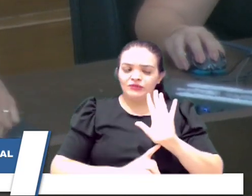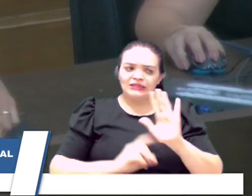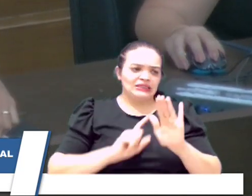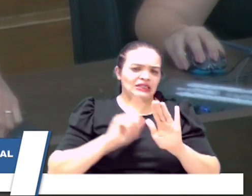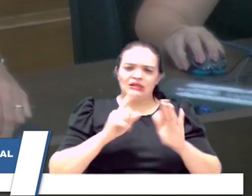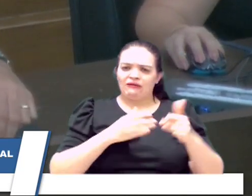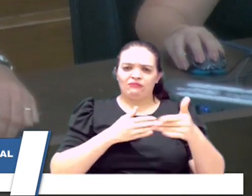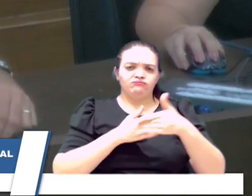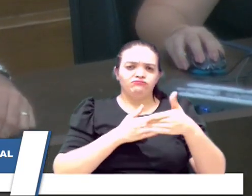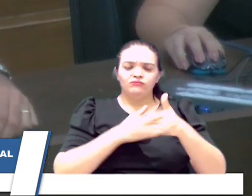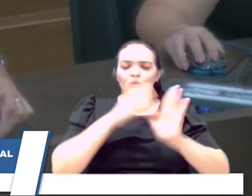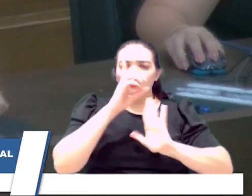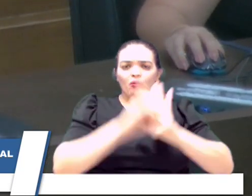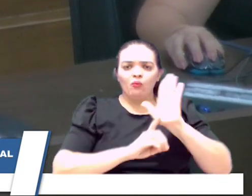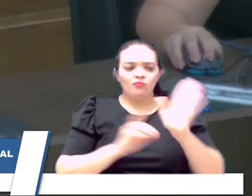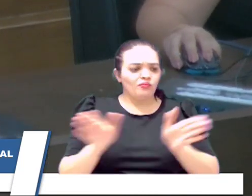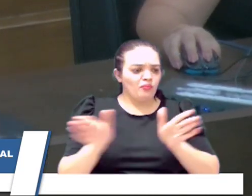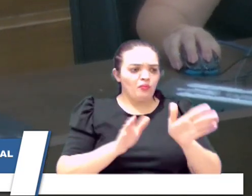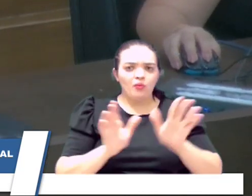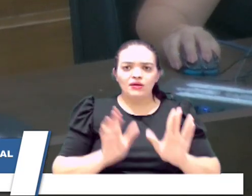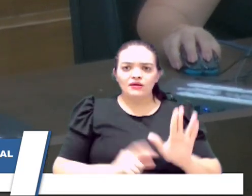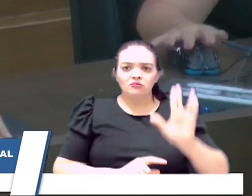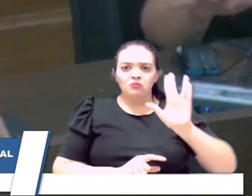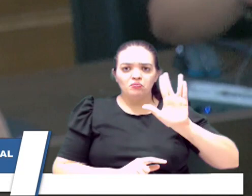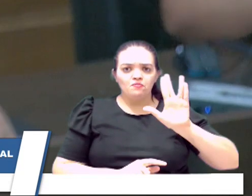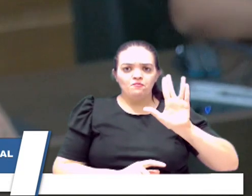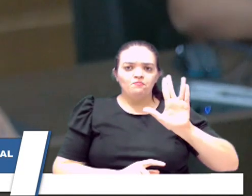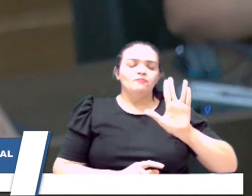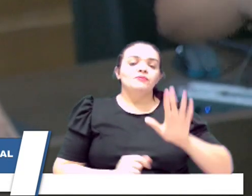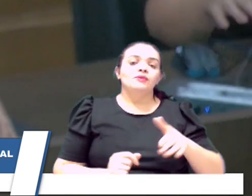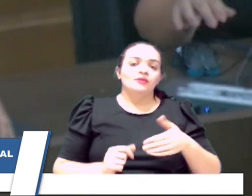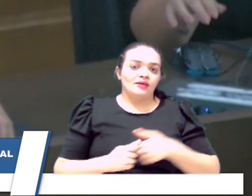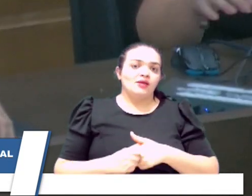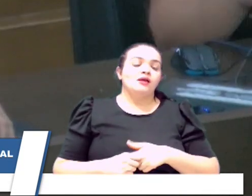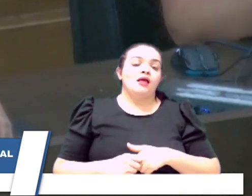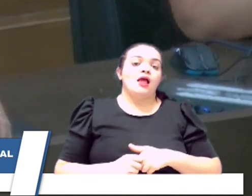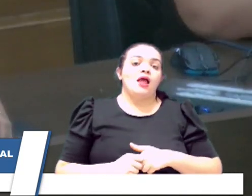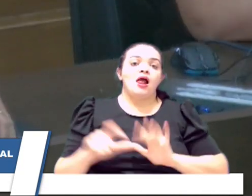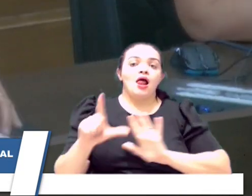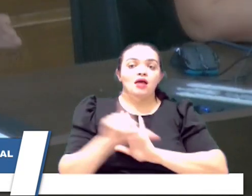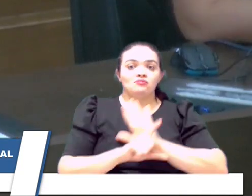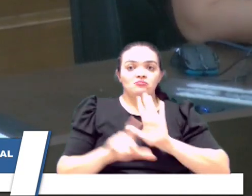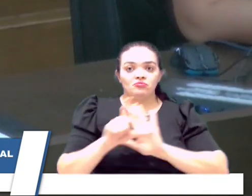direito, ao acesso a esse direito. Tanto que a própria legislação atual